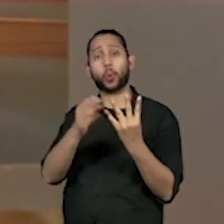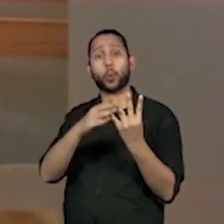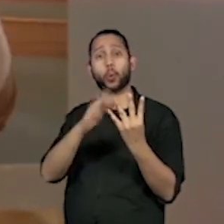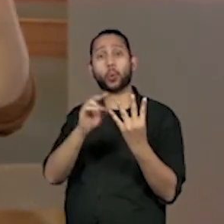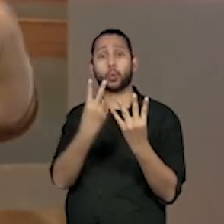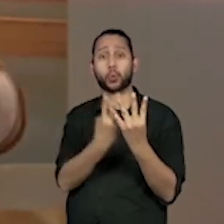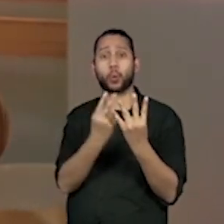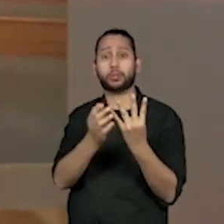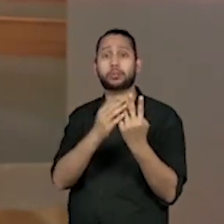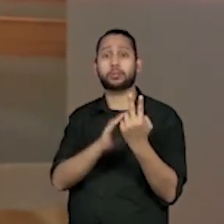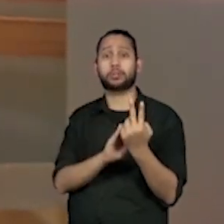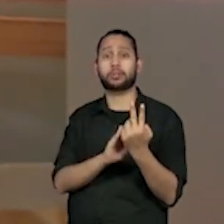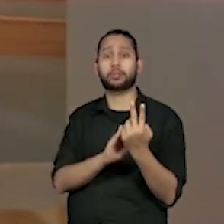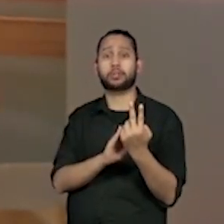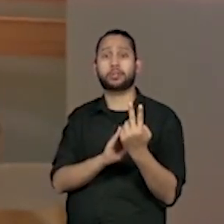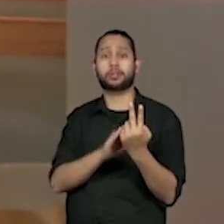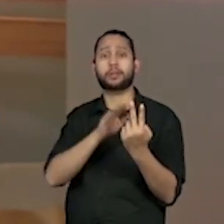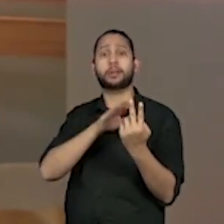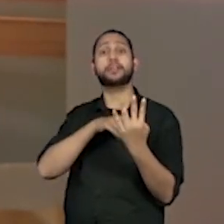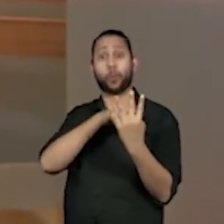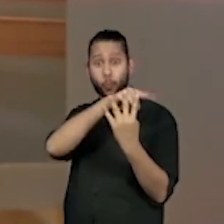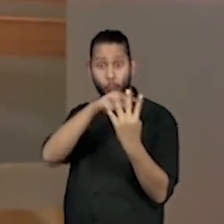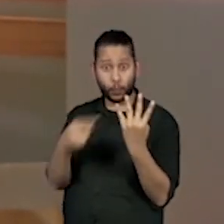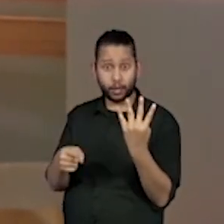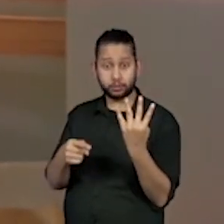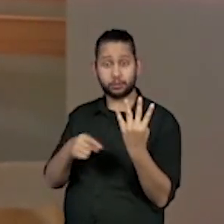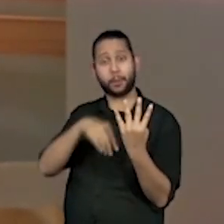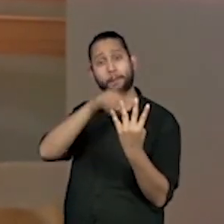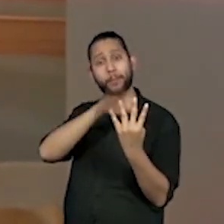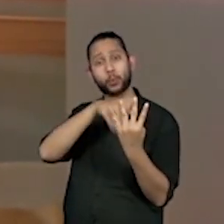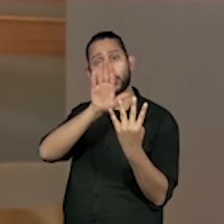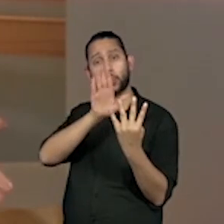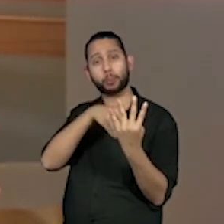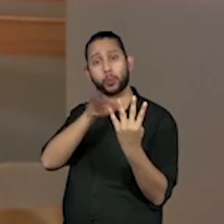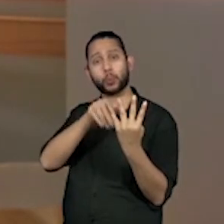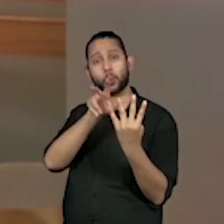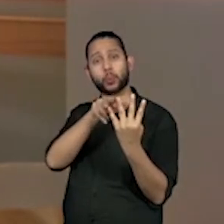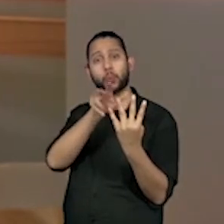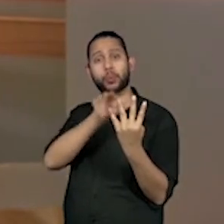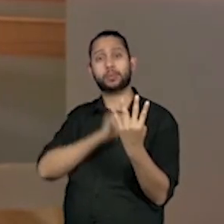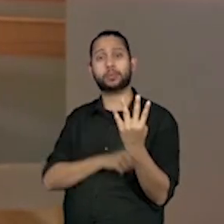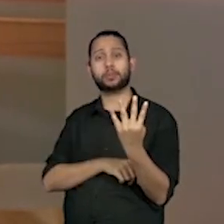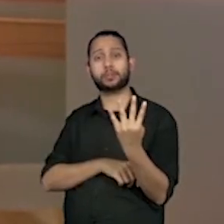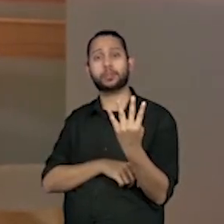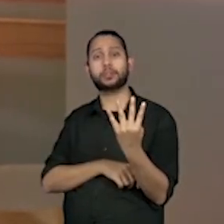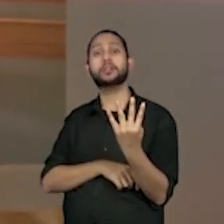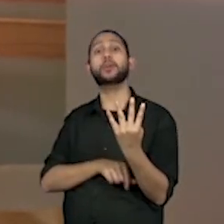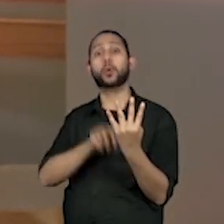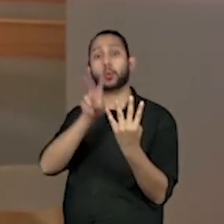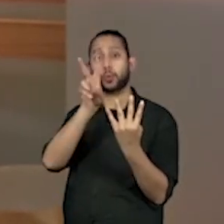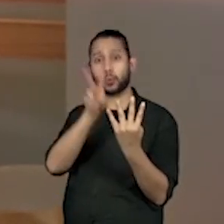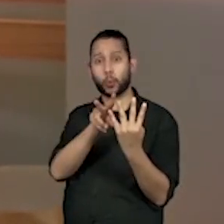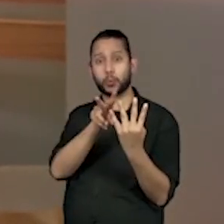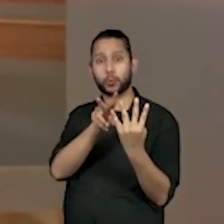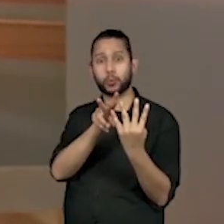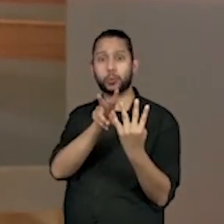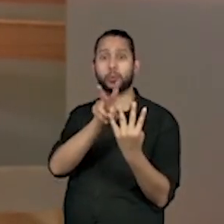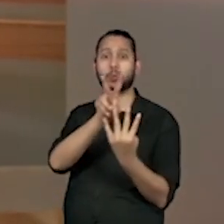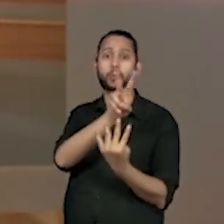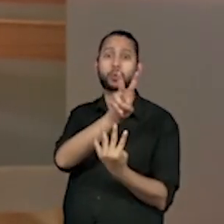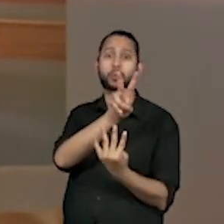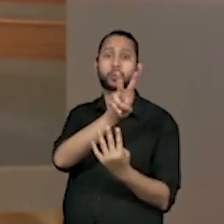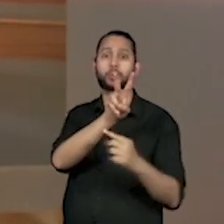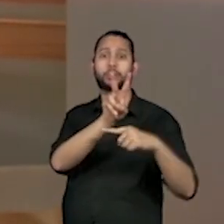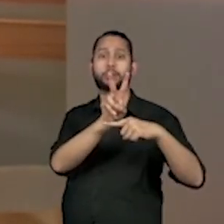2 partes desses 4 onde a imagem foi dividida, tá certo. Não importa em que posição ela